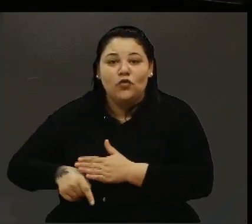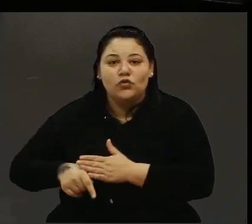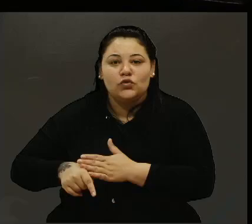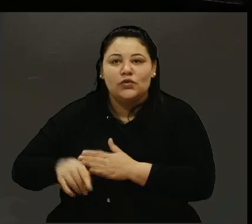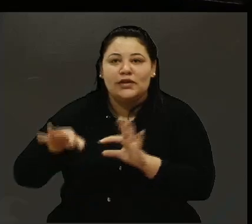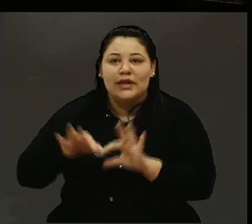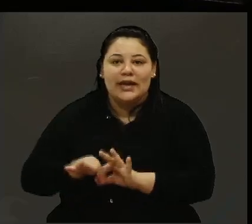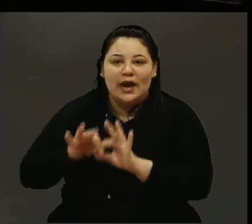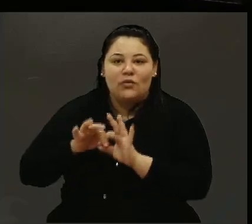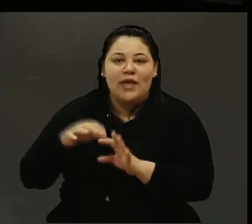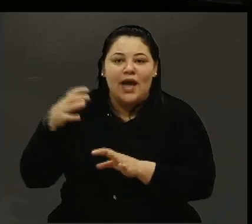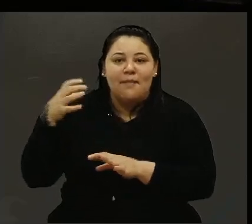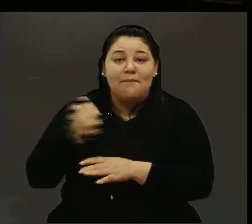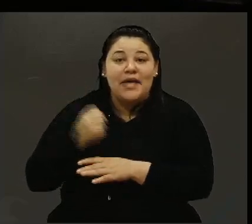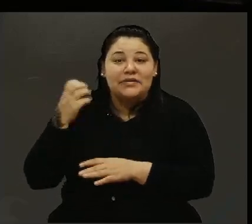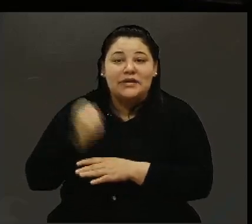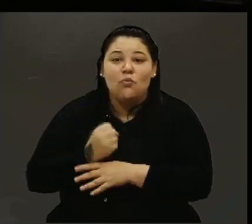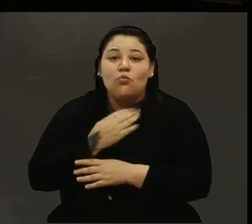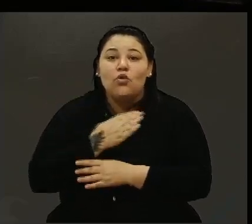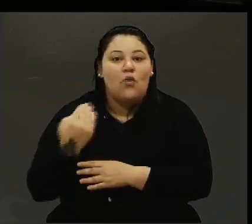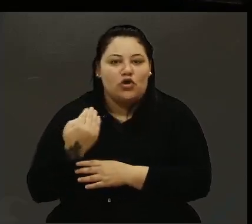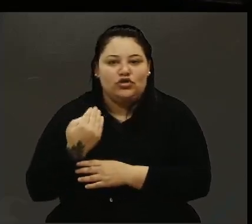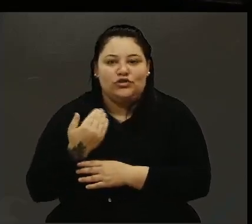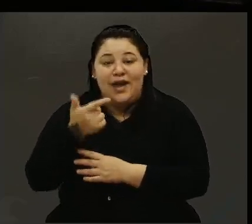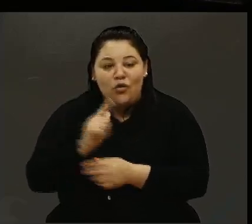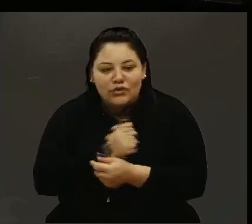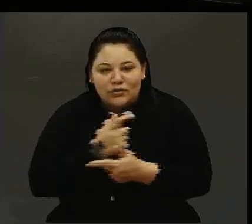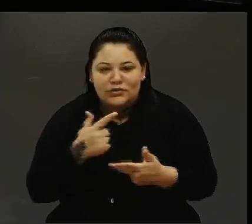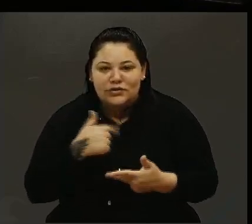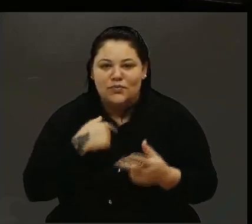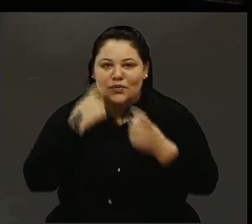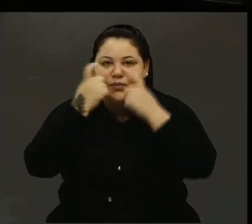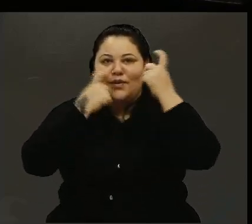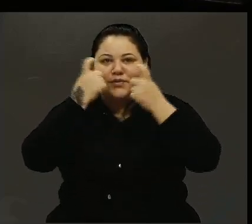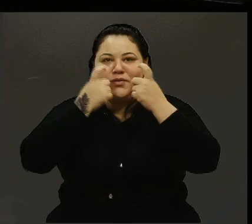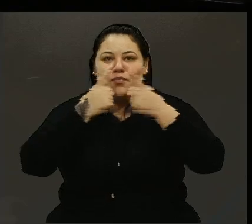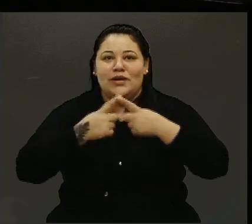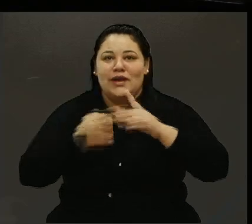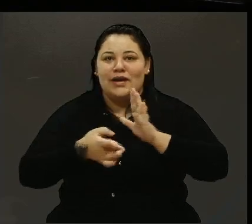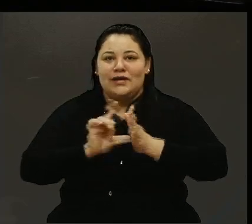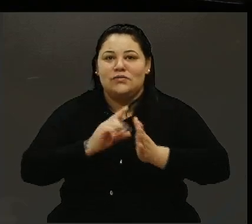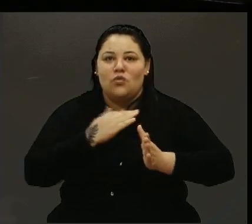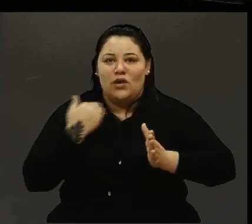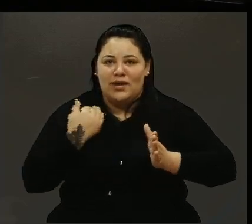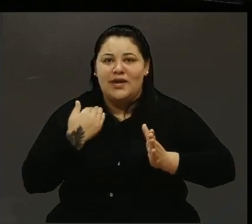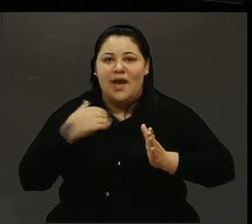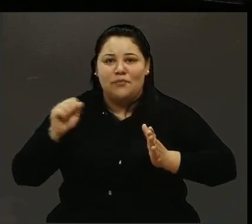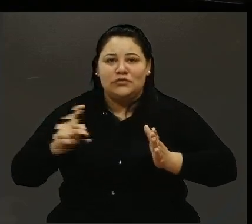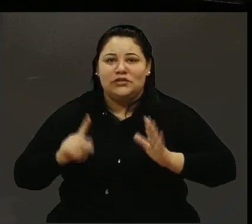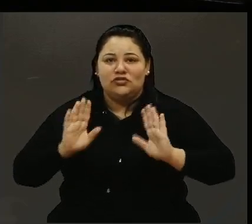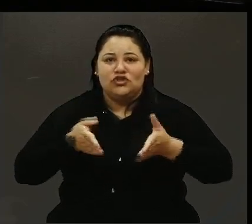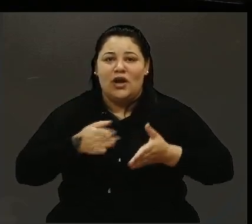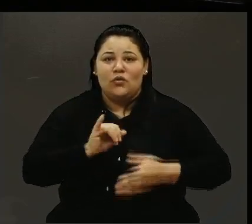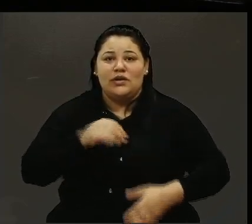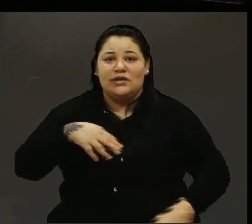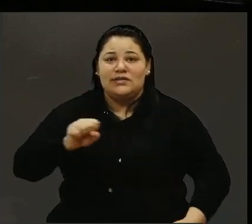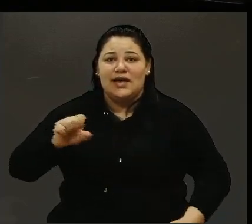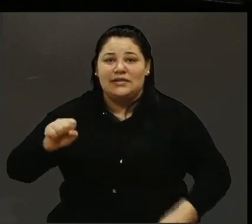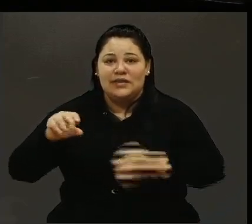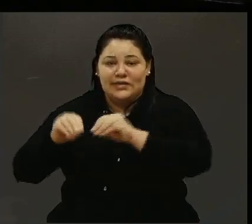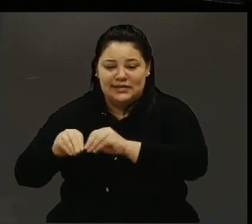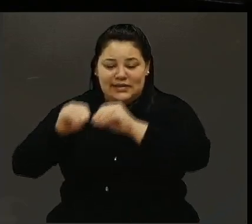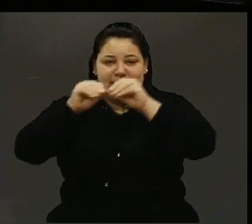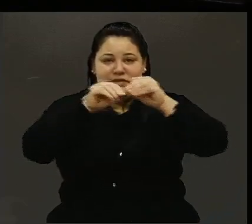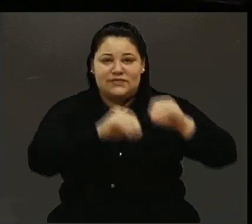por morte, que é outra situação que me preocupa. Anteriormente, quando do falecimento de um beneficiário aposentado, o INSS transferia ao